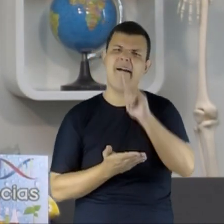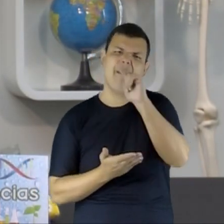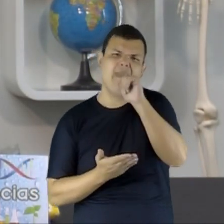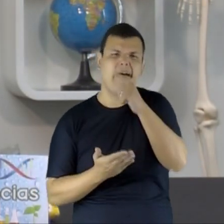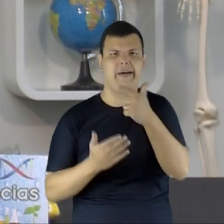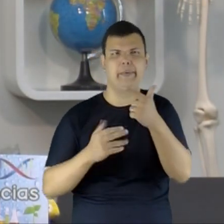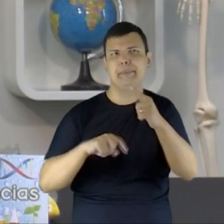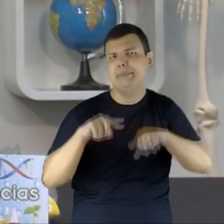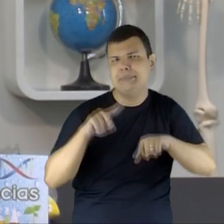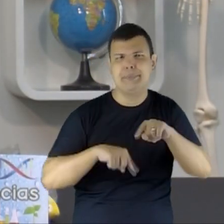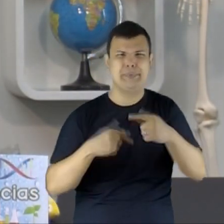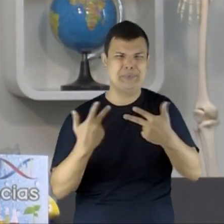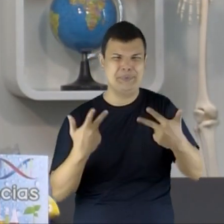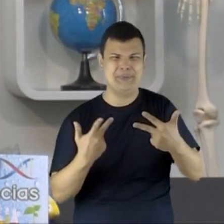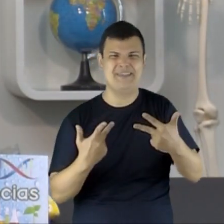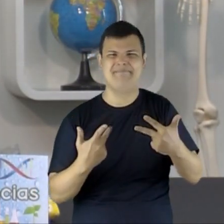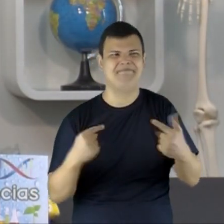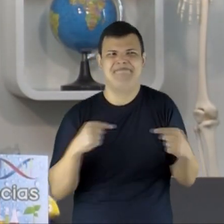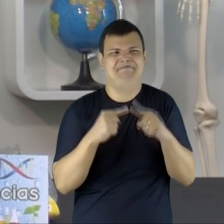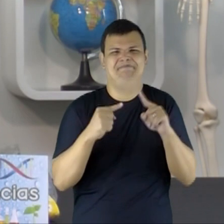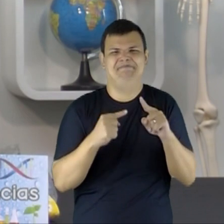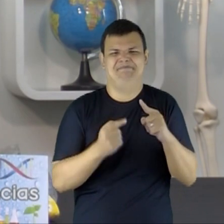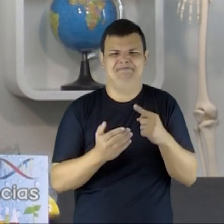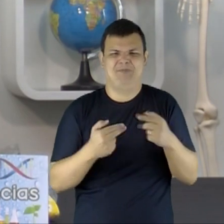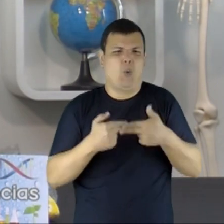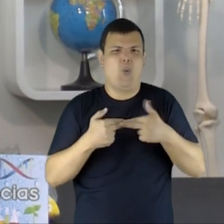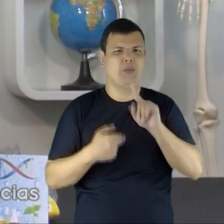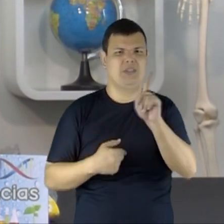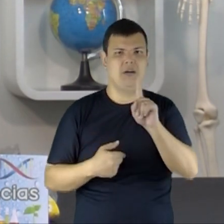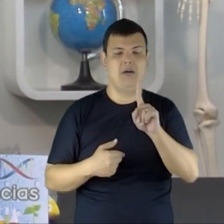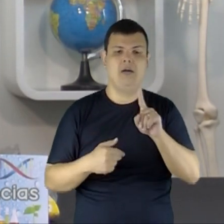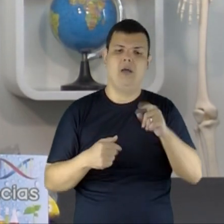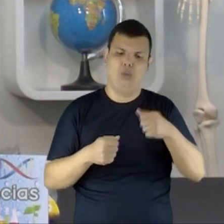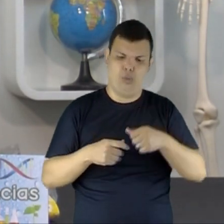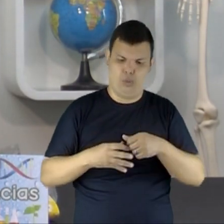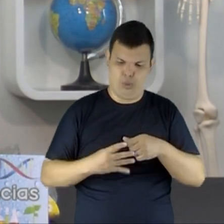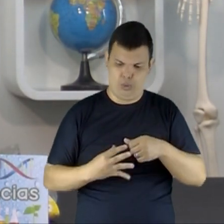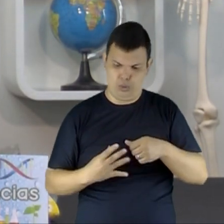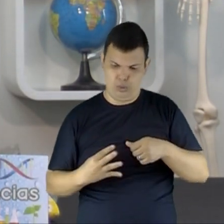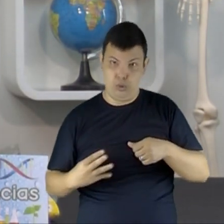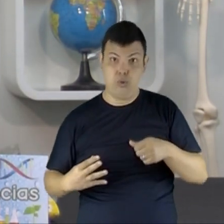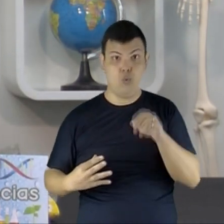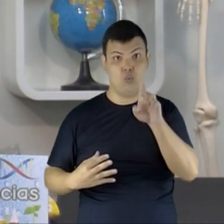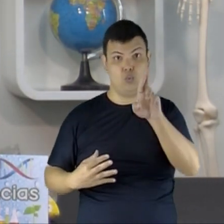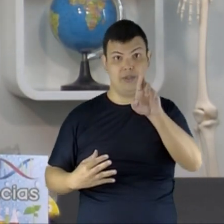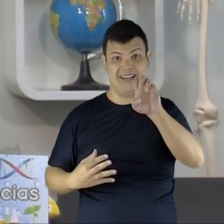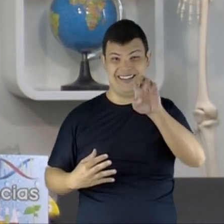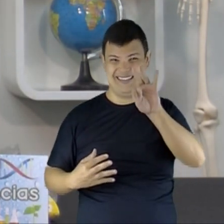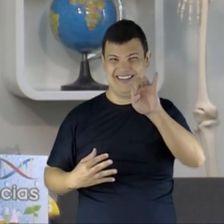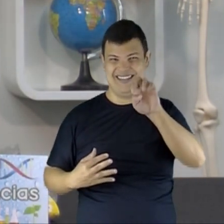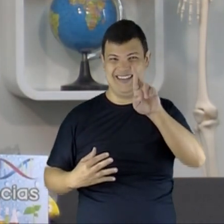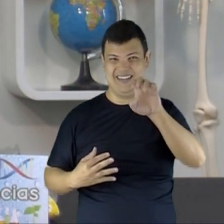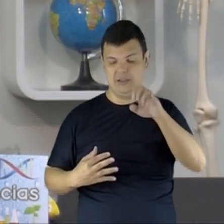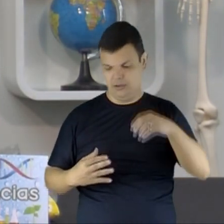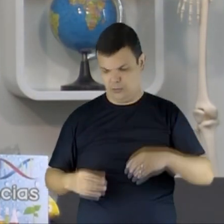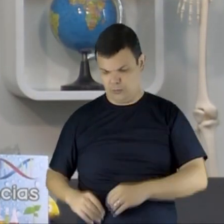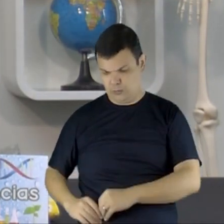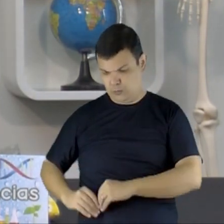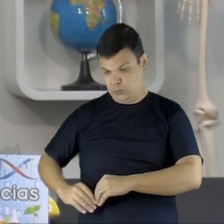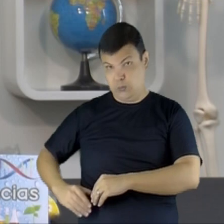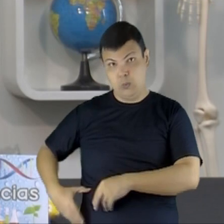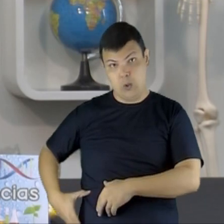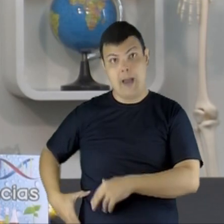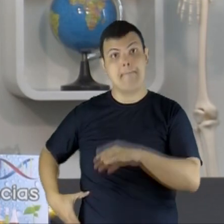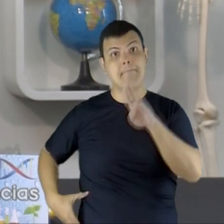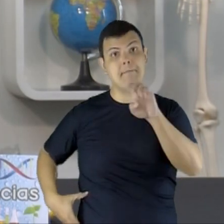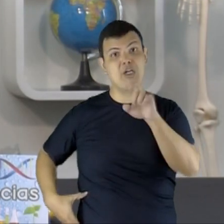substâncias que não servem mais, elas vão ser eliminadas, vão descer pelos ureteres e vão se acumular na bexiga. E